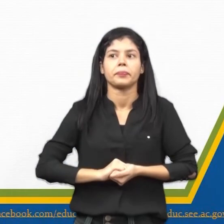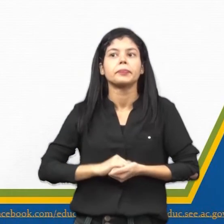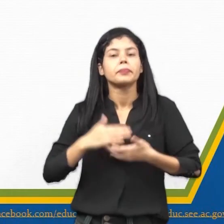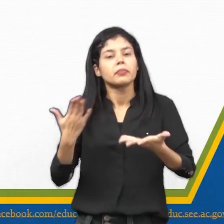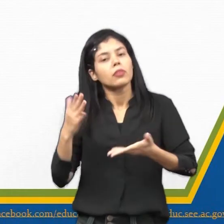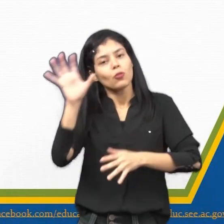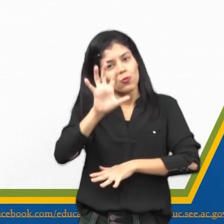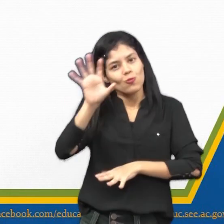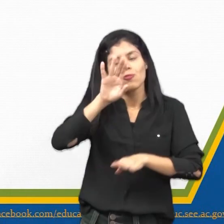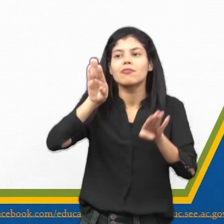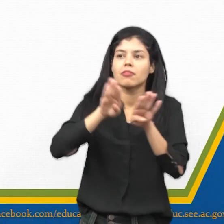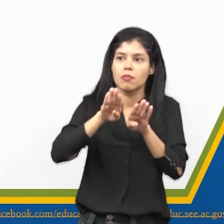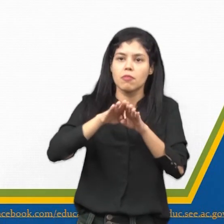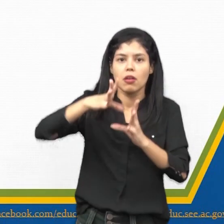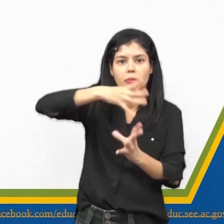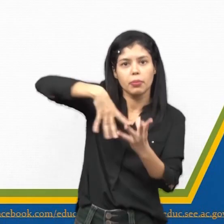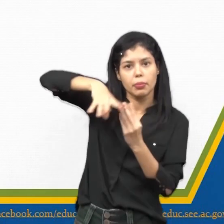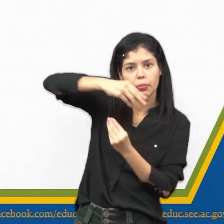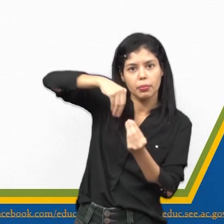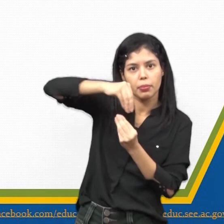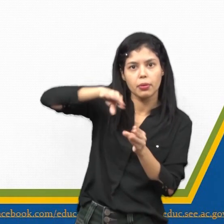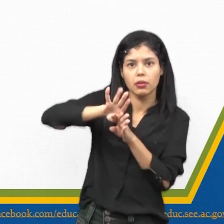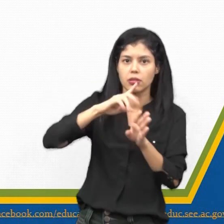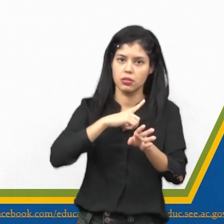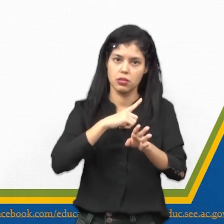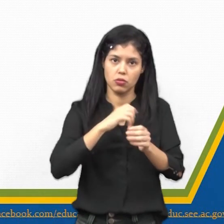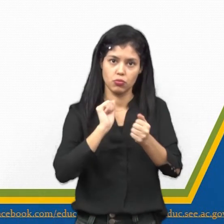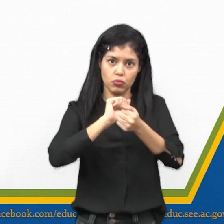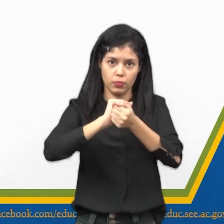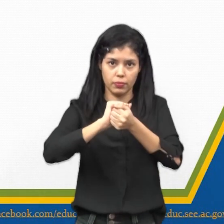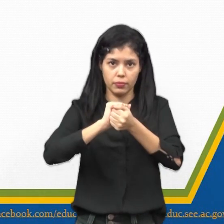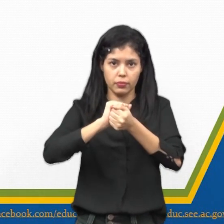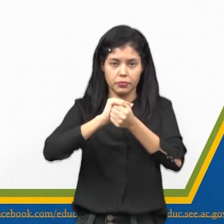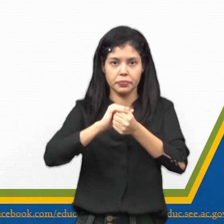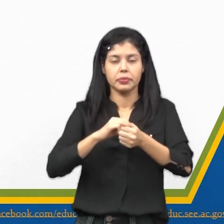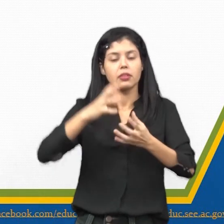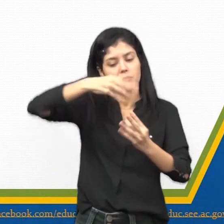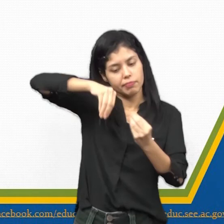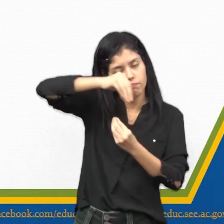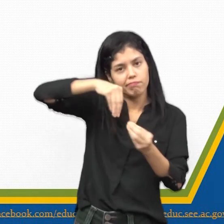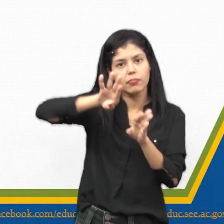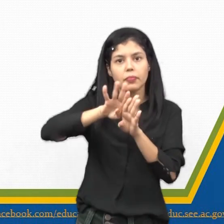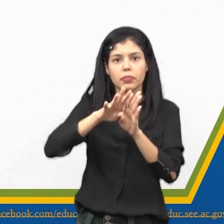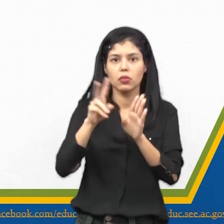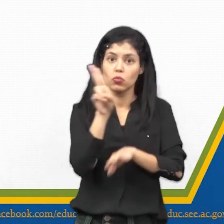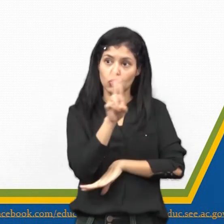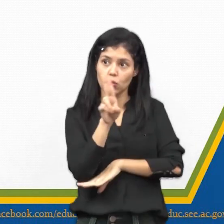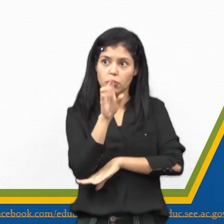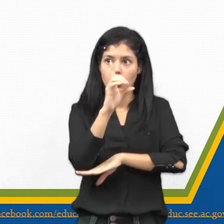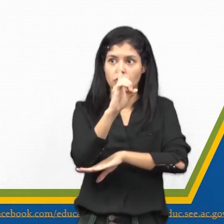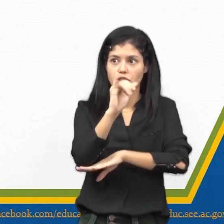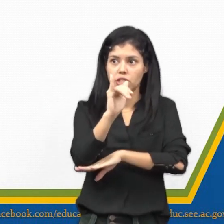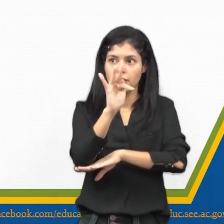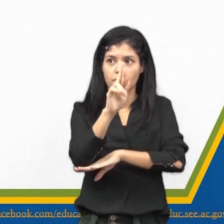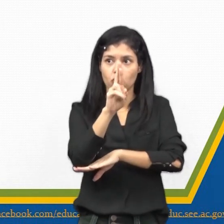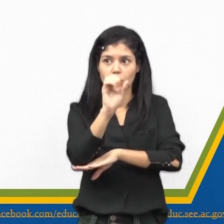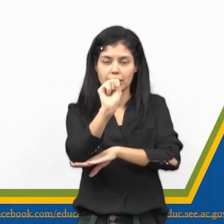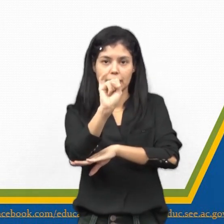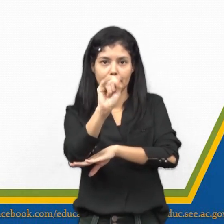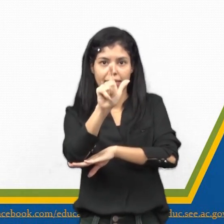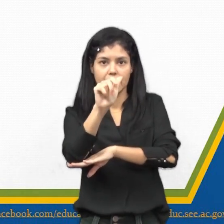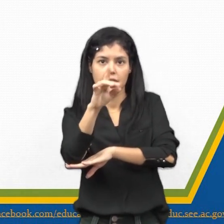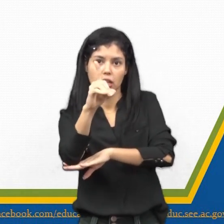Os gases eles sempre se misturam entre si. Essa capacidade de se misturar nós chamamos de